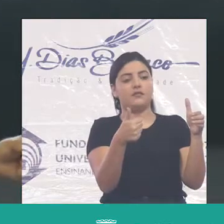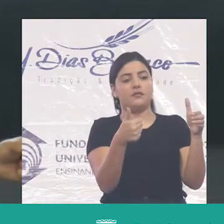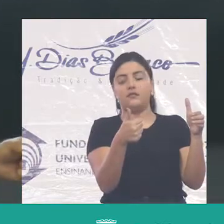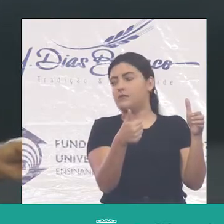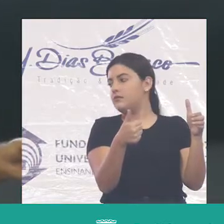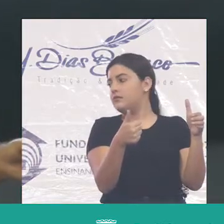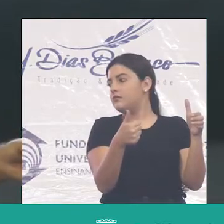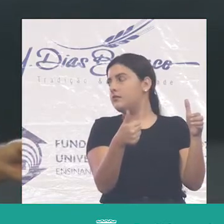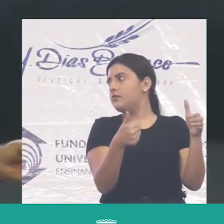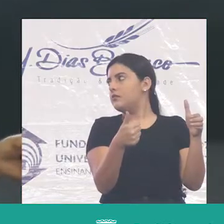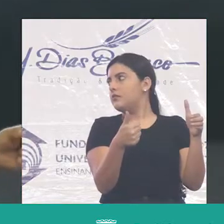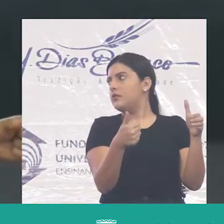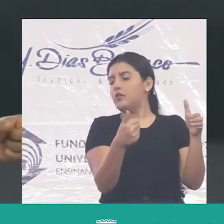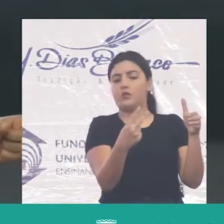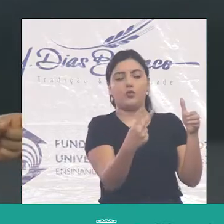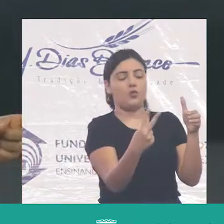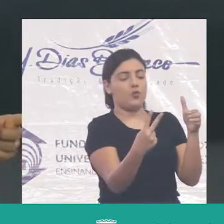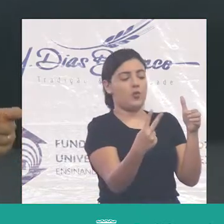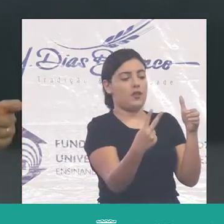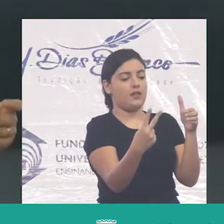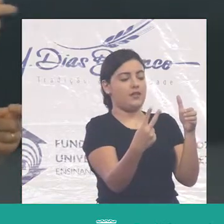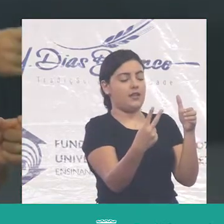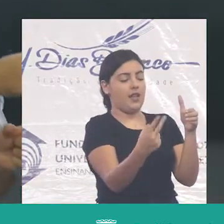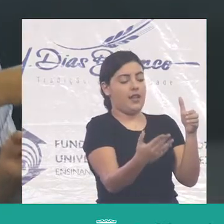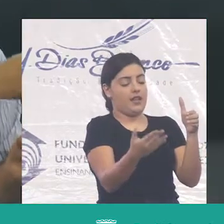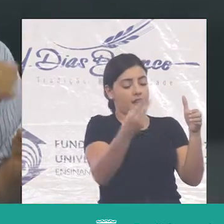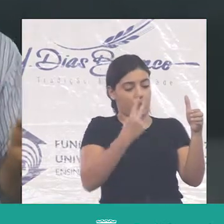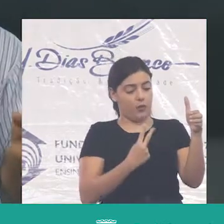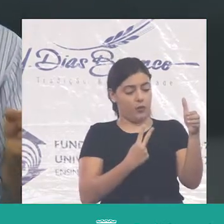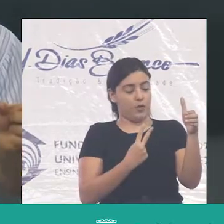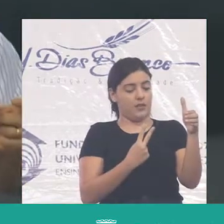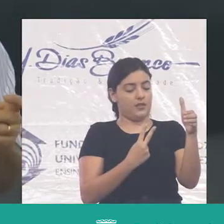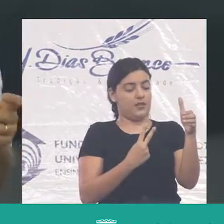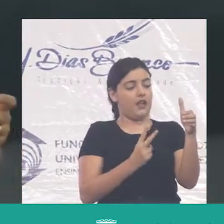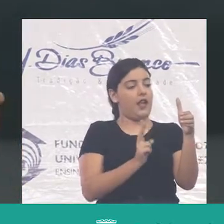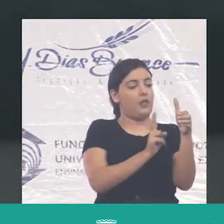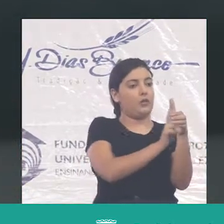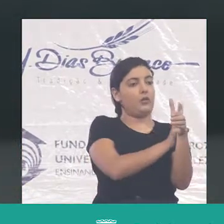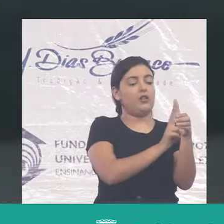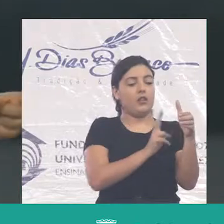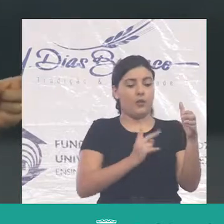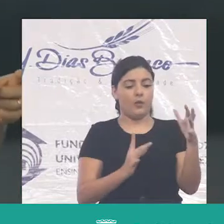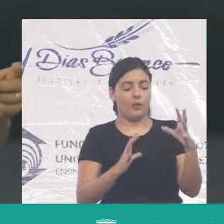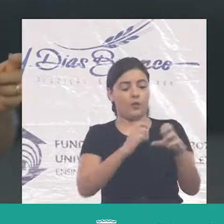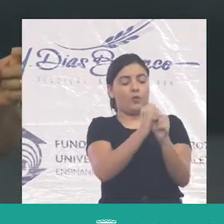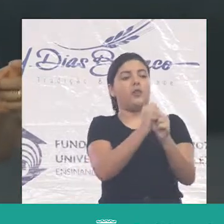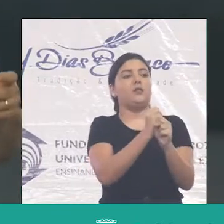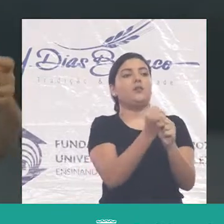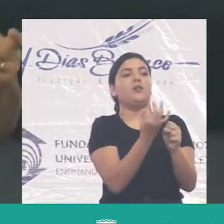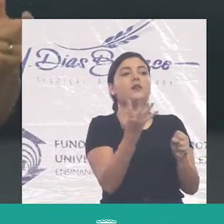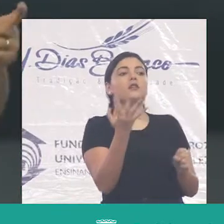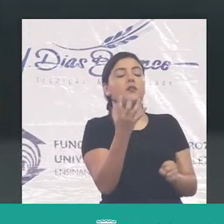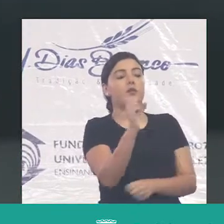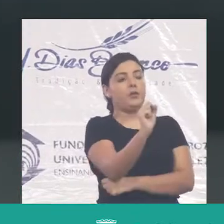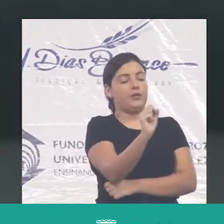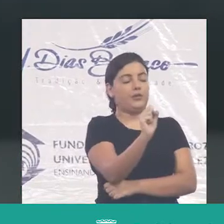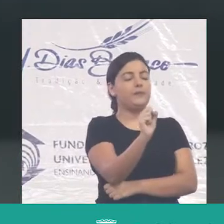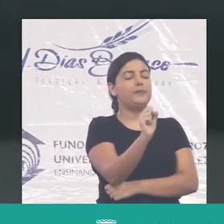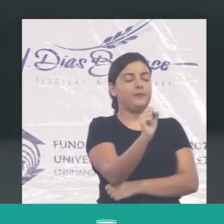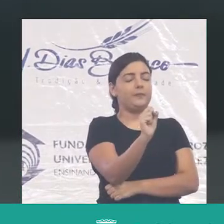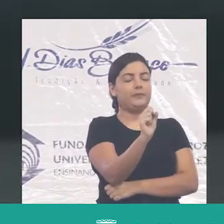2 na direita, 2 atrás, 2 na esquerda. 2 mais 2 mais 2 mais 2, 8.